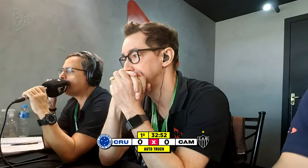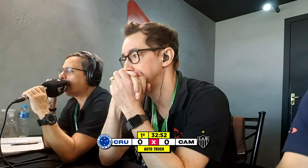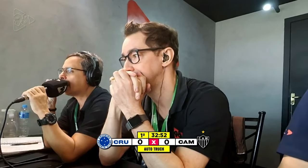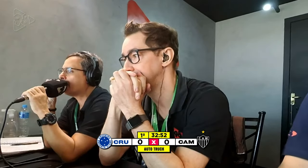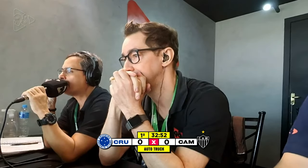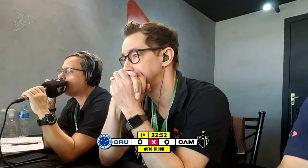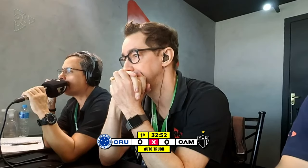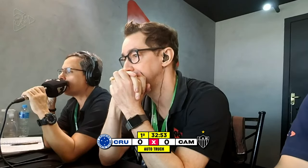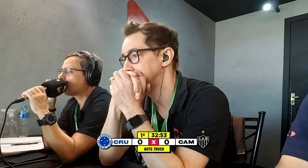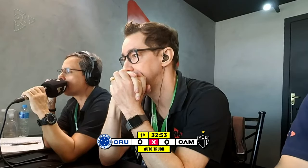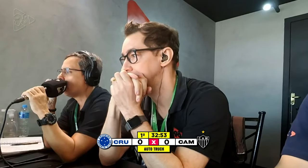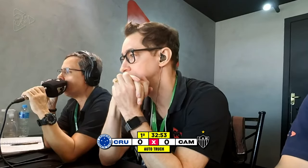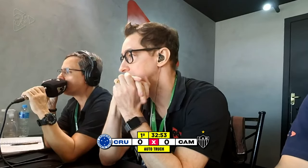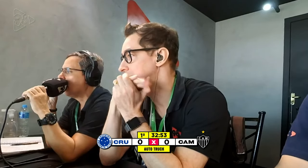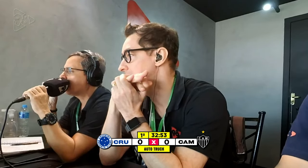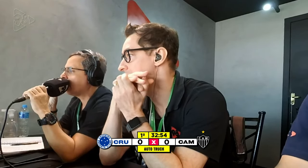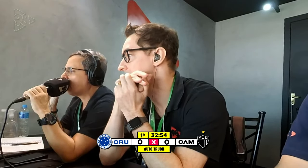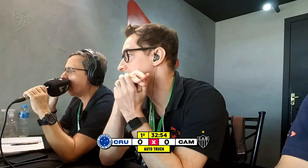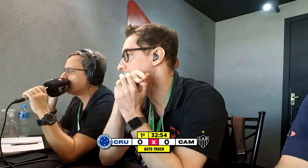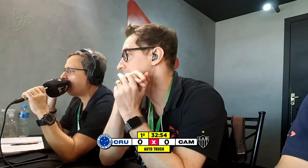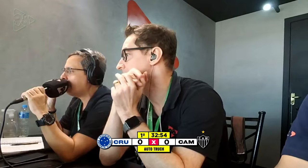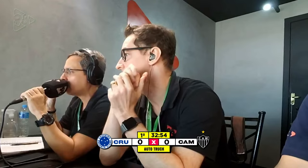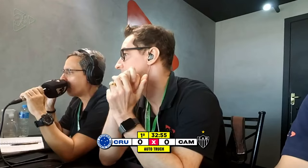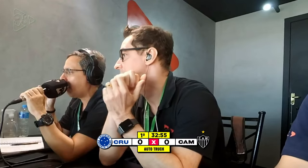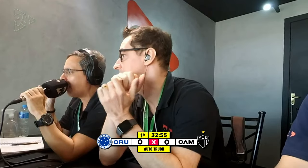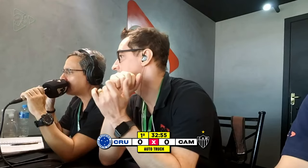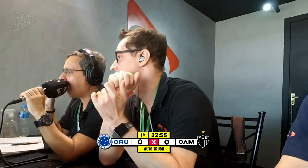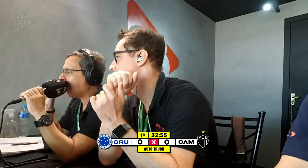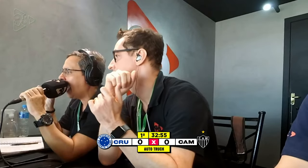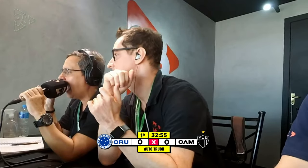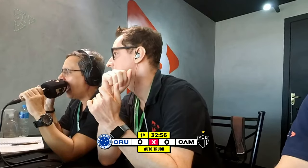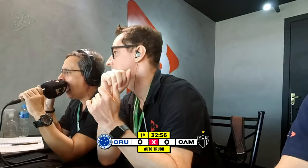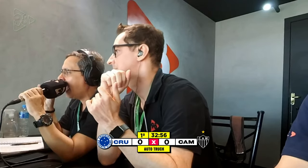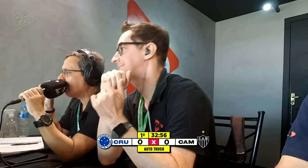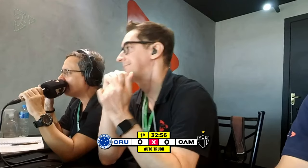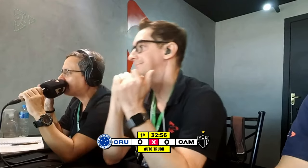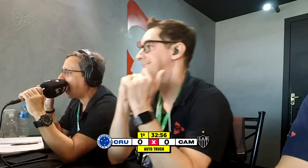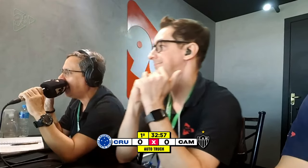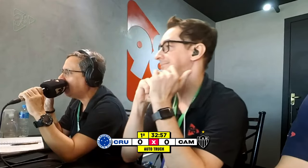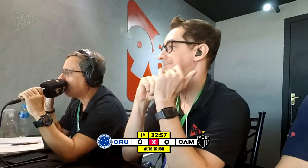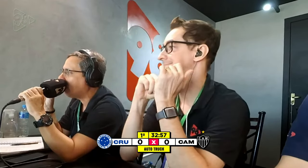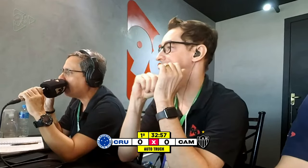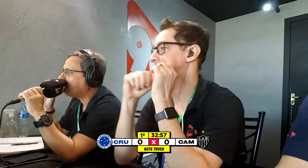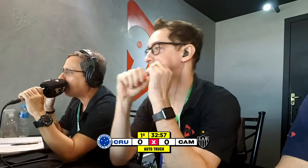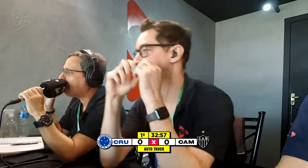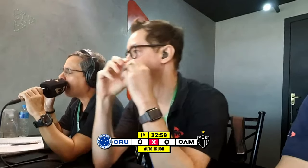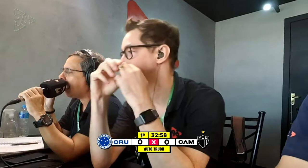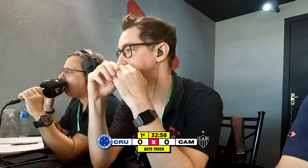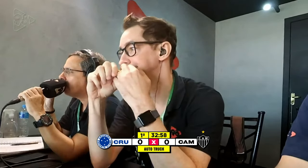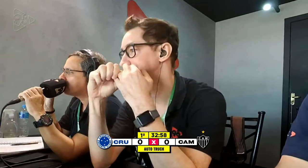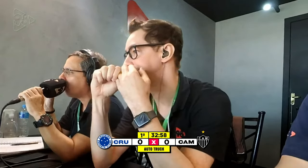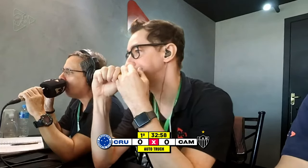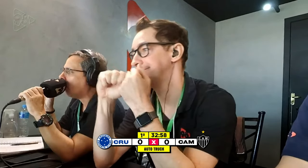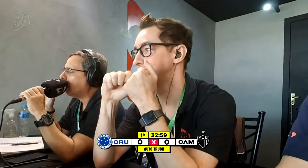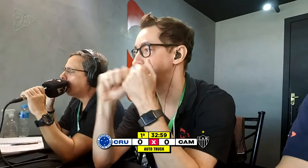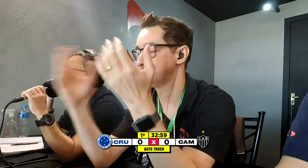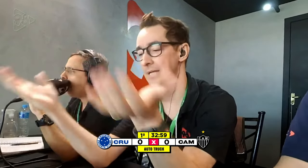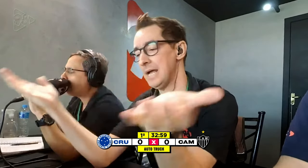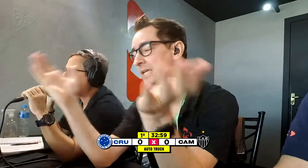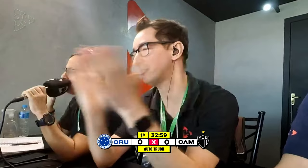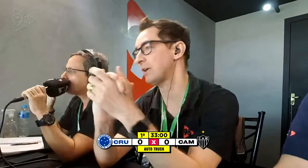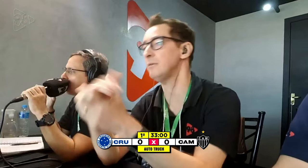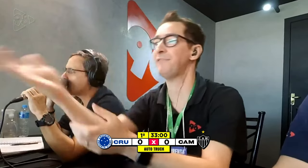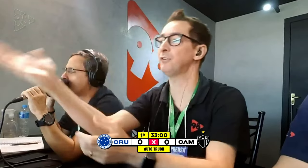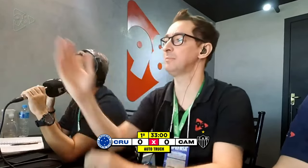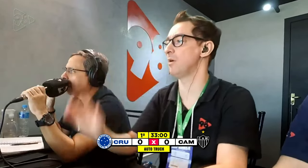bola dominada na defesa do Atlético tá o fux tentou lançamento pro maluco saravia saiu o goleiro Cabral deixou